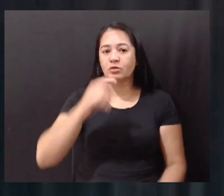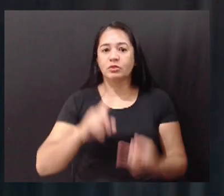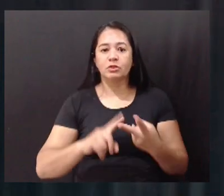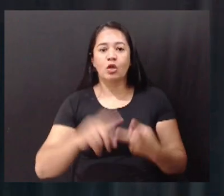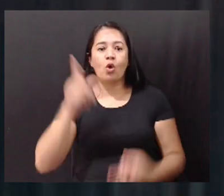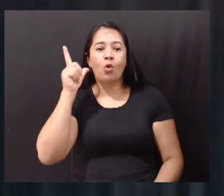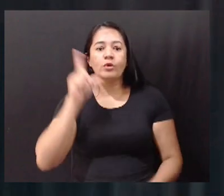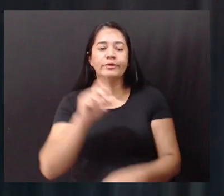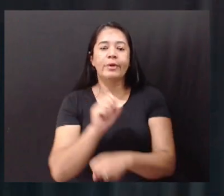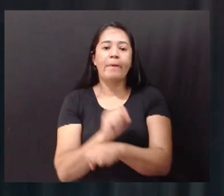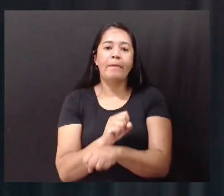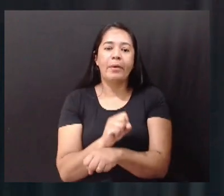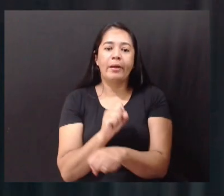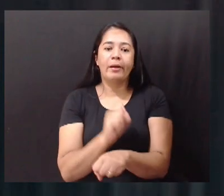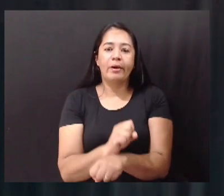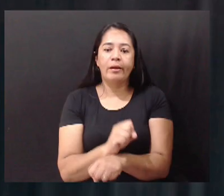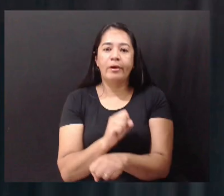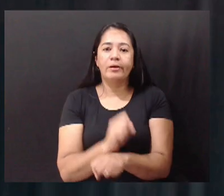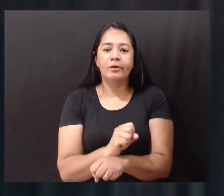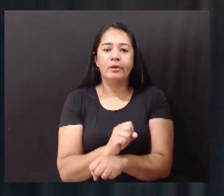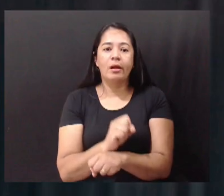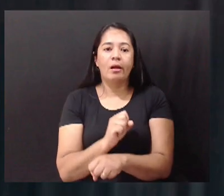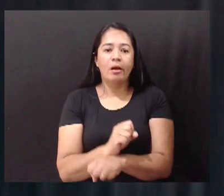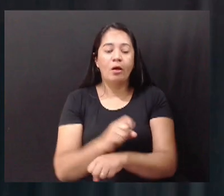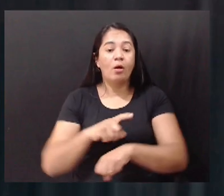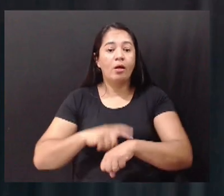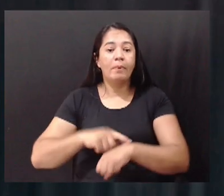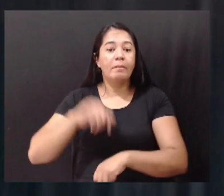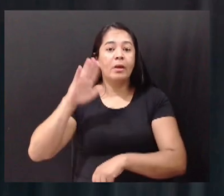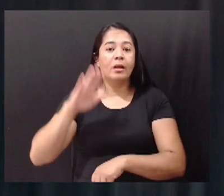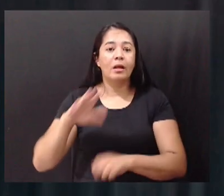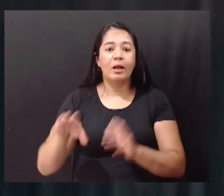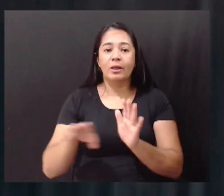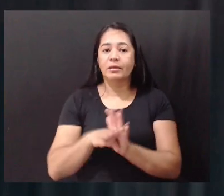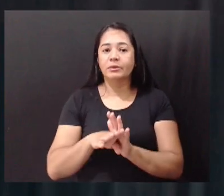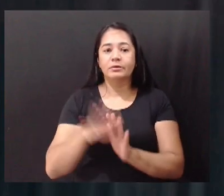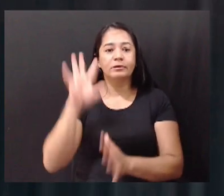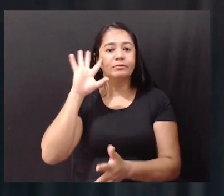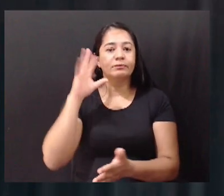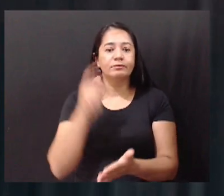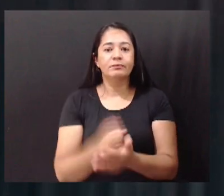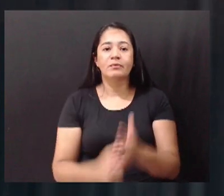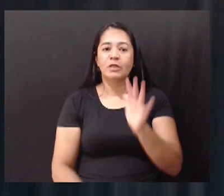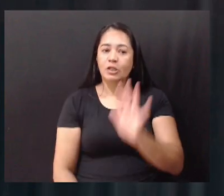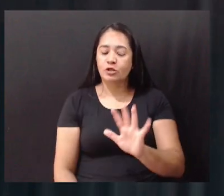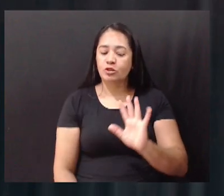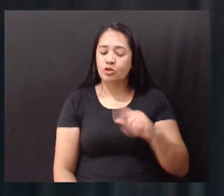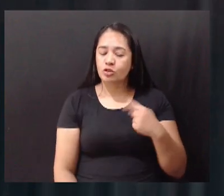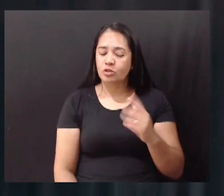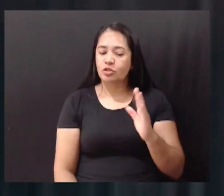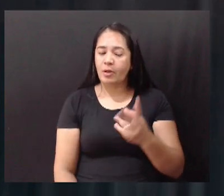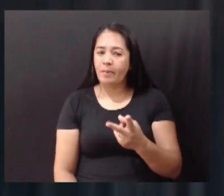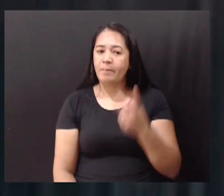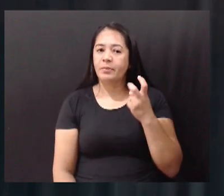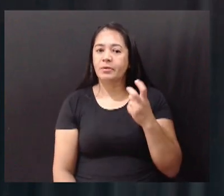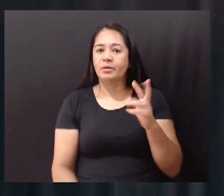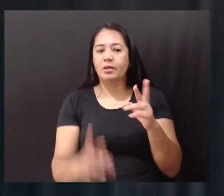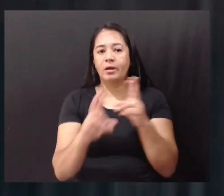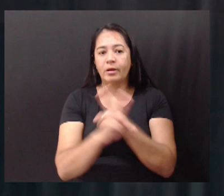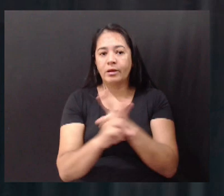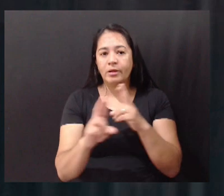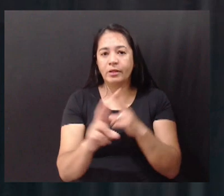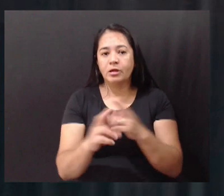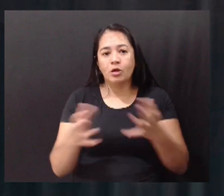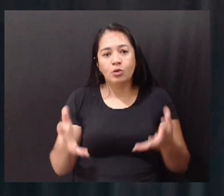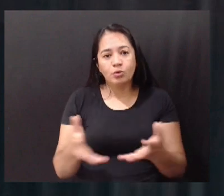esperar, um tempo maior até algum desfecho. E isso a gente tem observado que tem muita relação realmente com esse estímulo